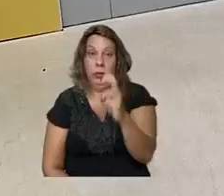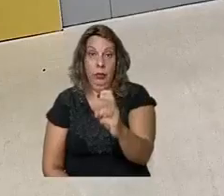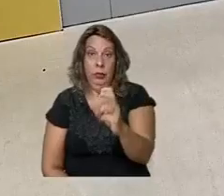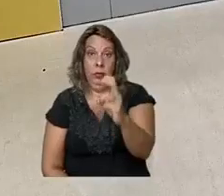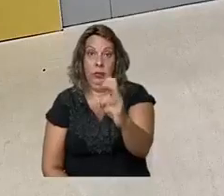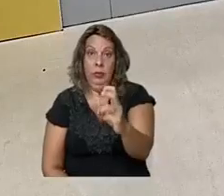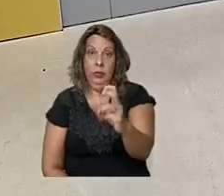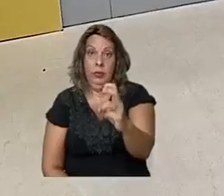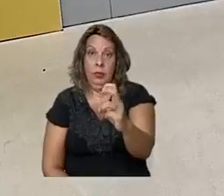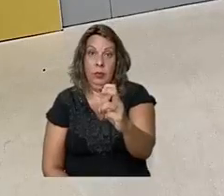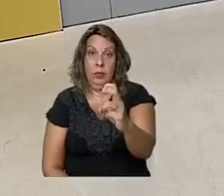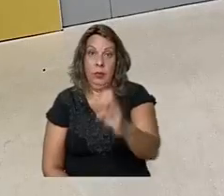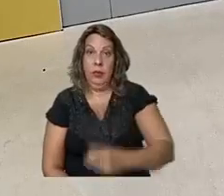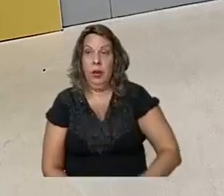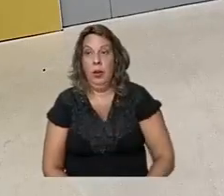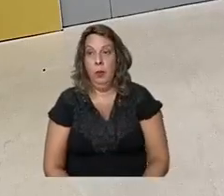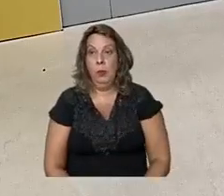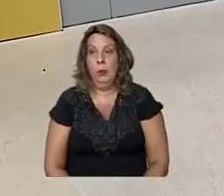número 5.